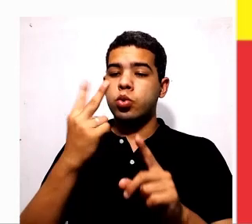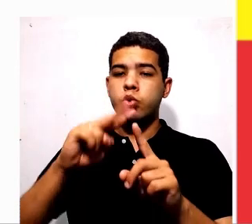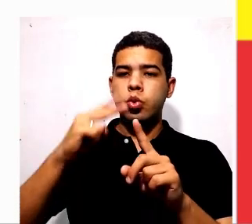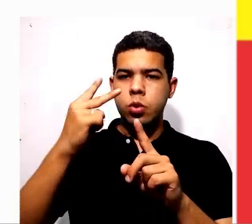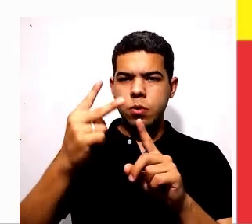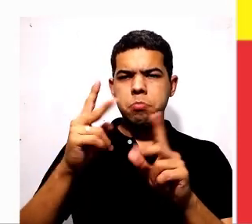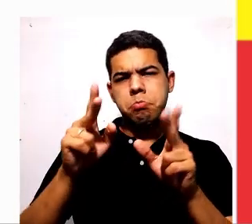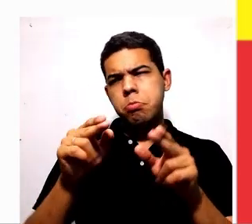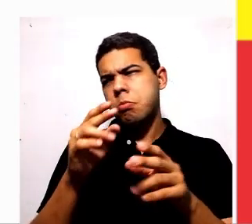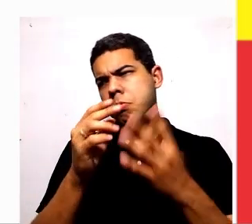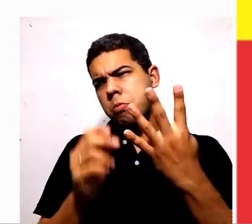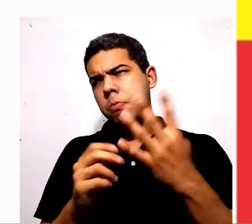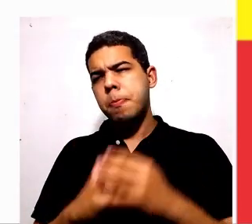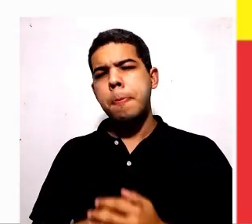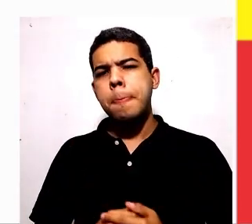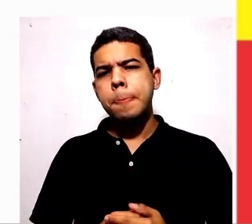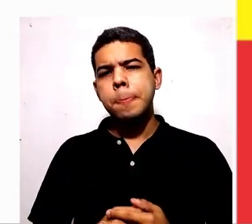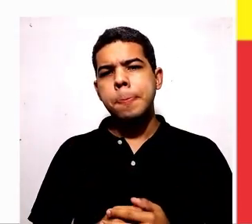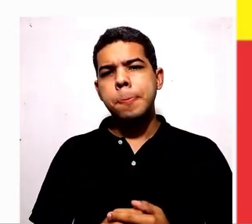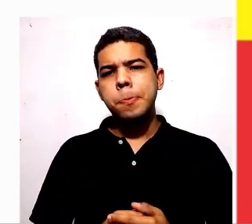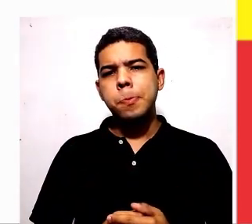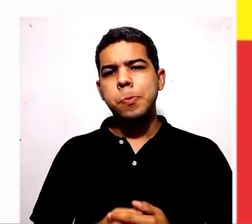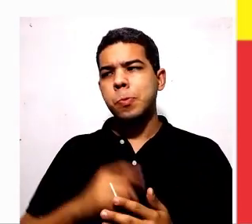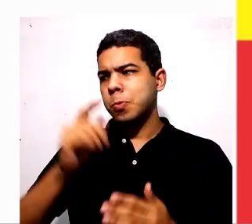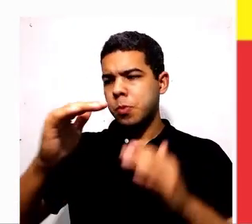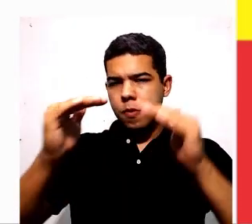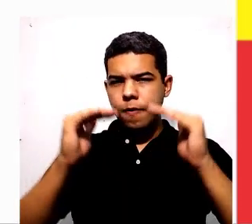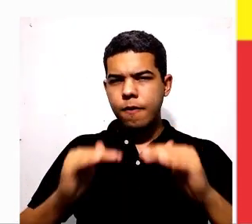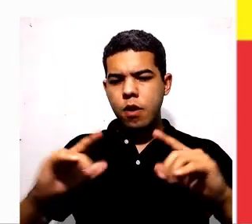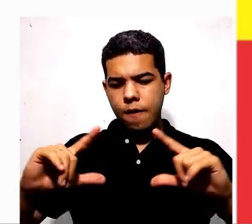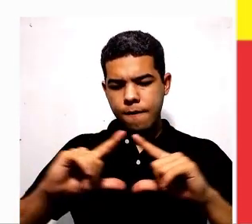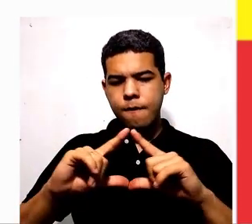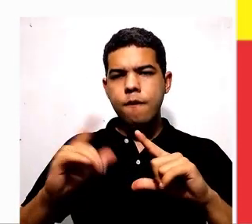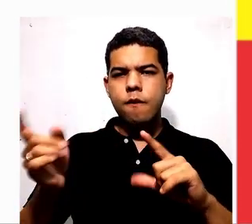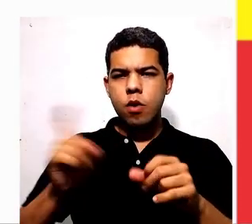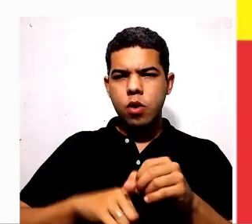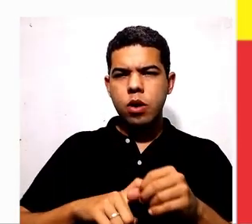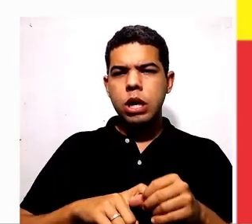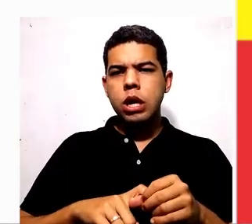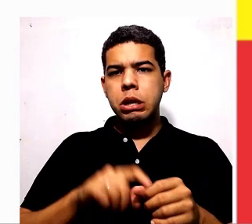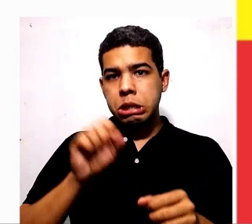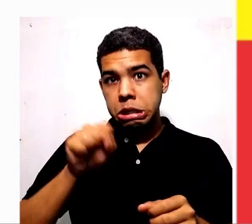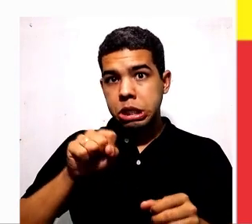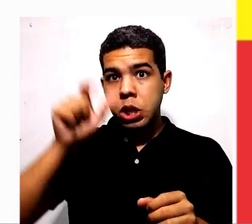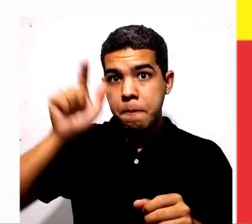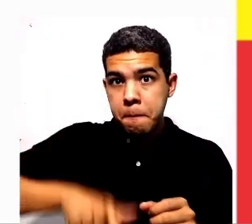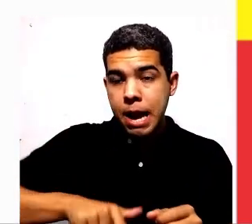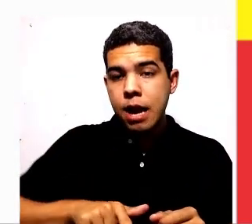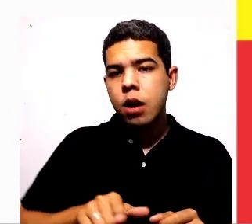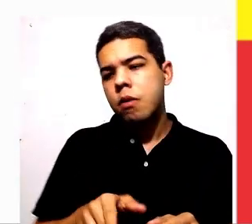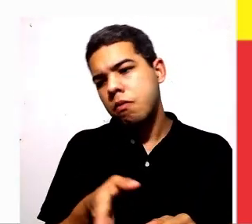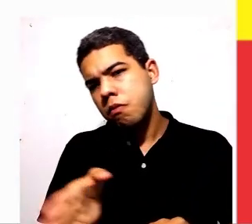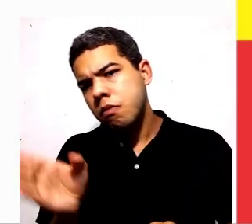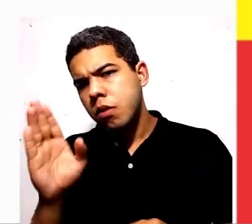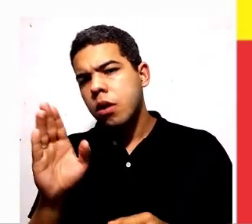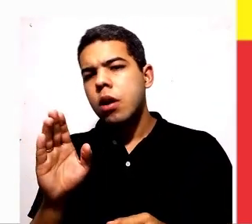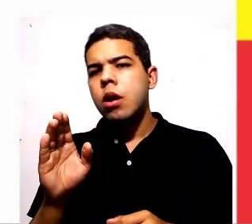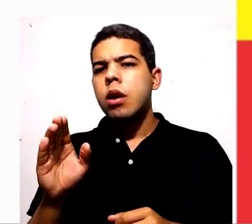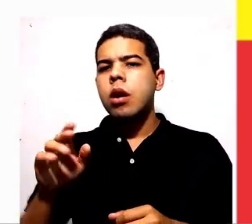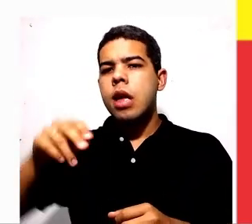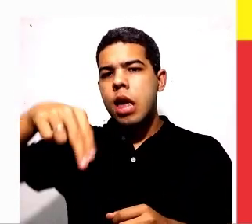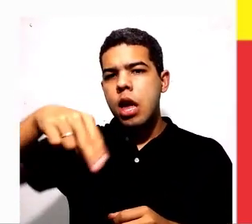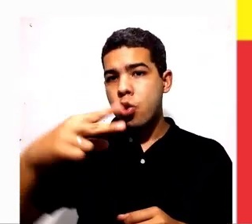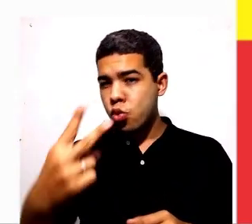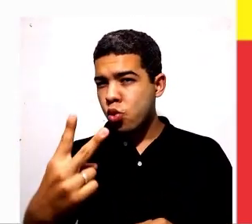quadrado, 4. Aí vem para esse losango. Construir mais uma figura? Se sim, então adiciona mais 1. Se n for 2,